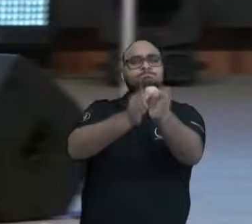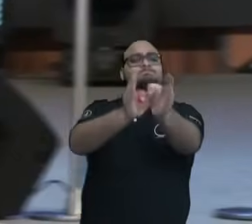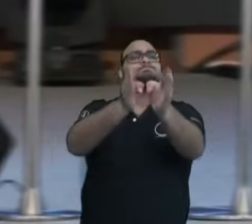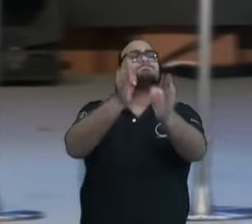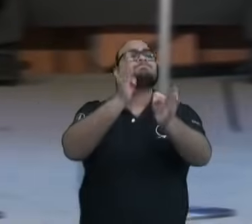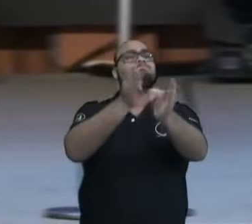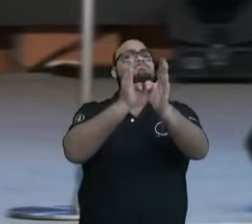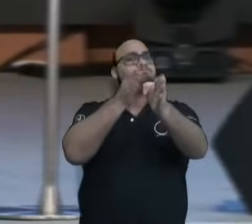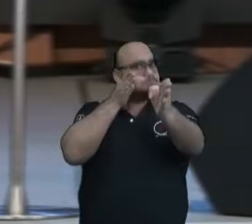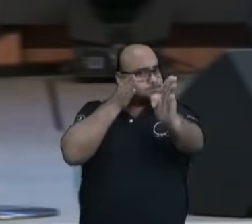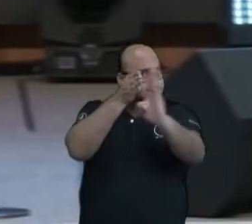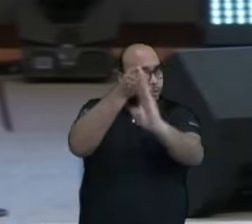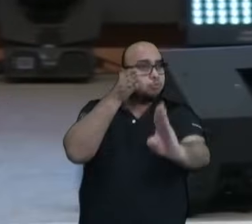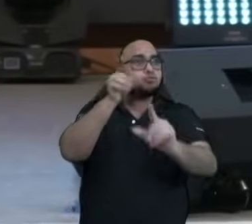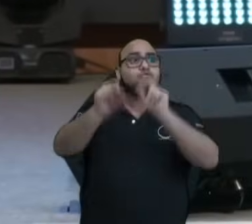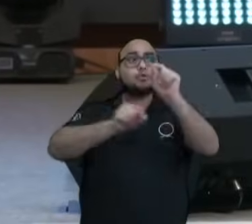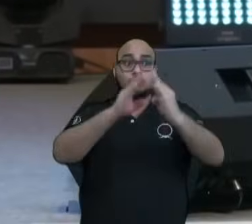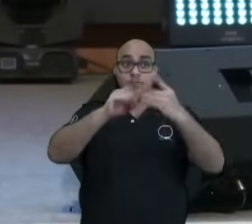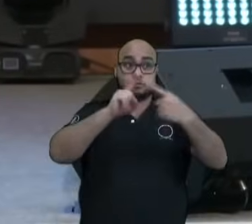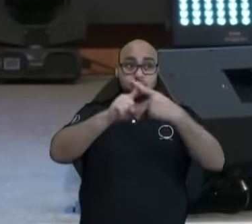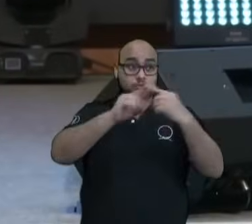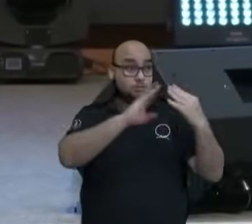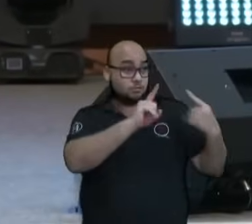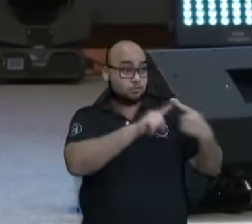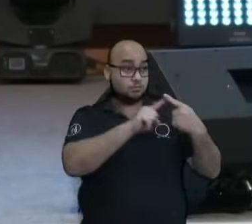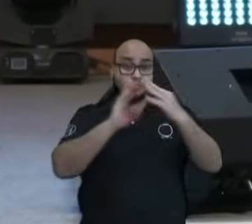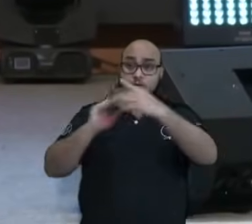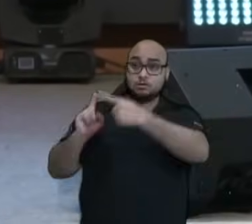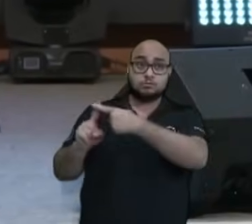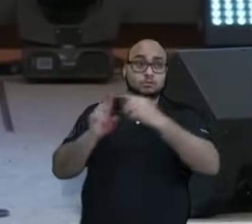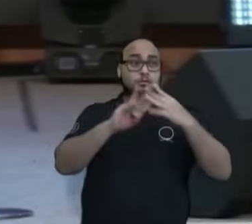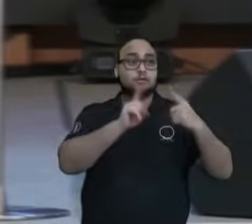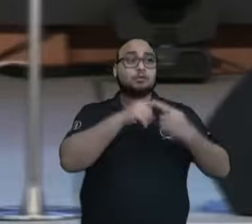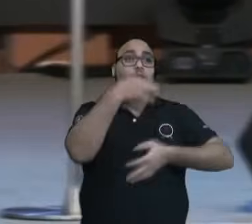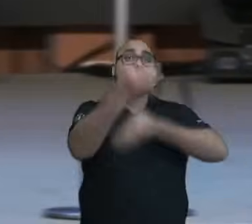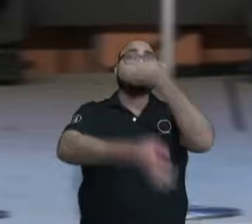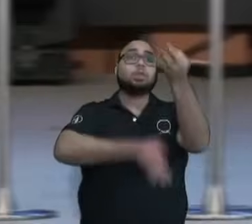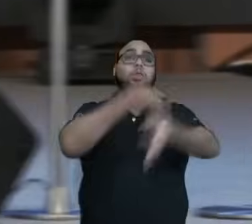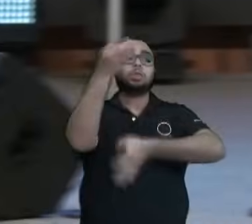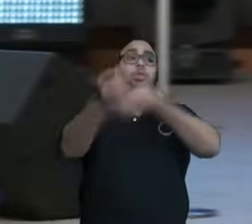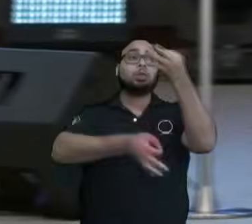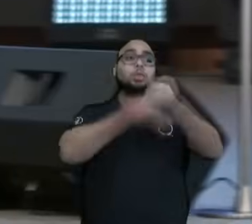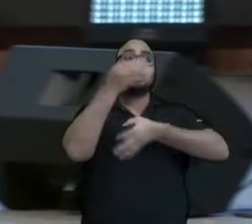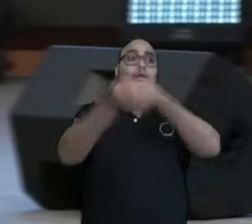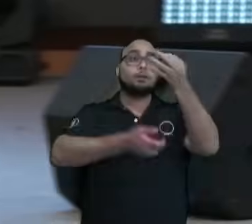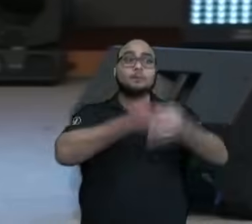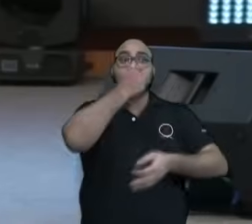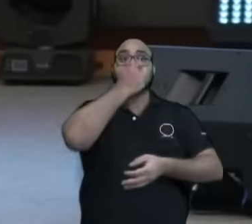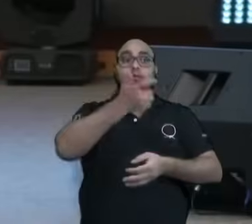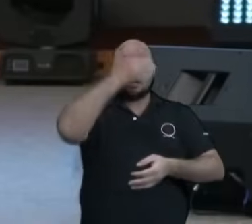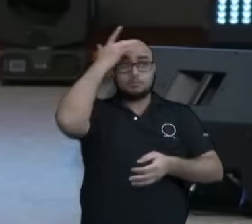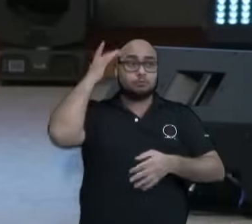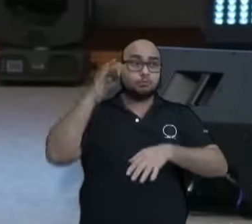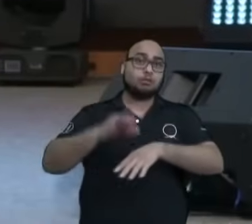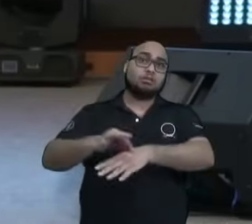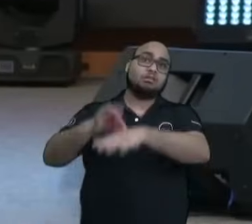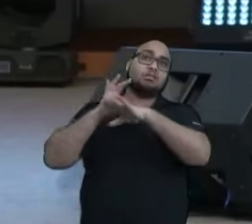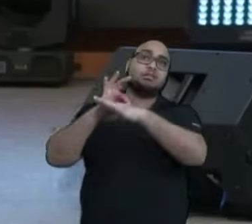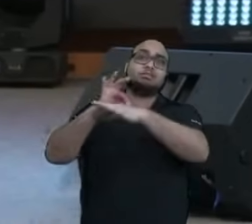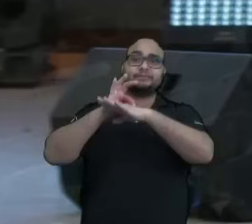olha a igreja a igreja é muita gente carnal meu irmão tem quatro tipos de crente